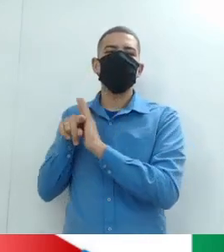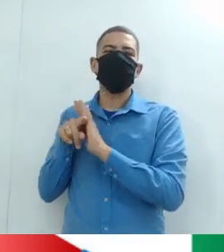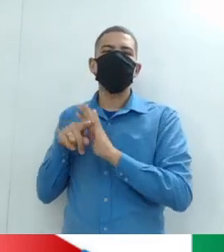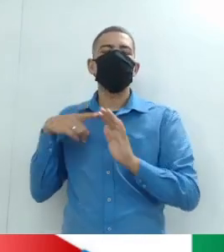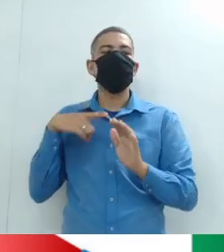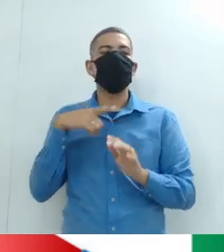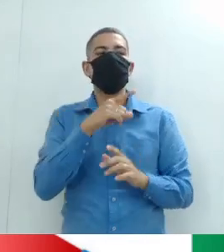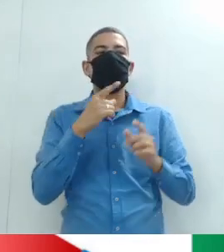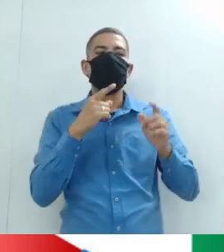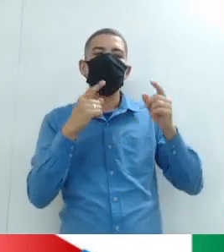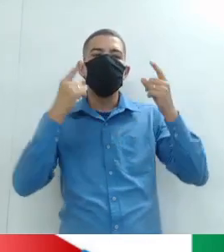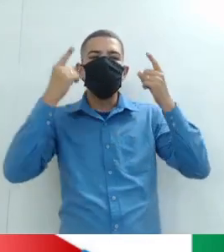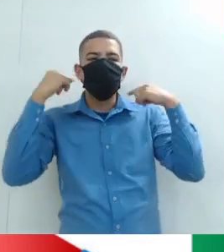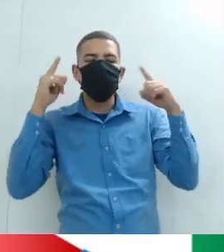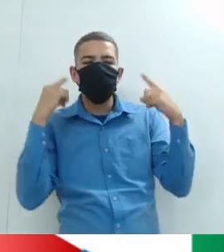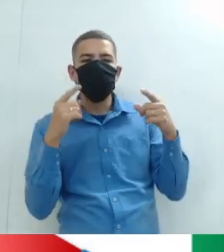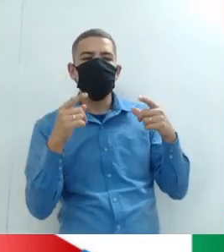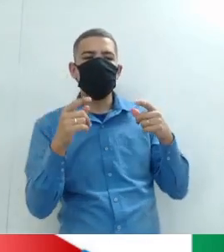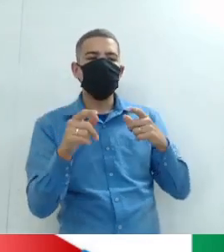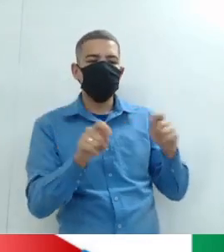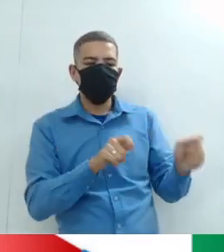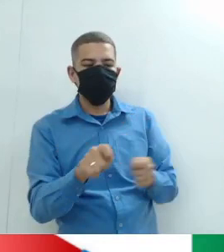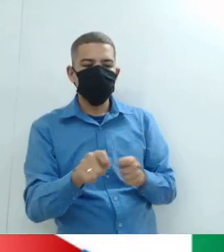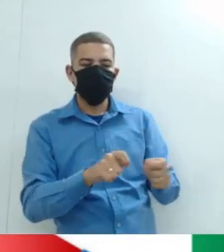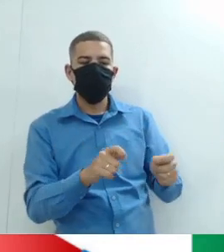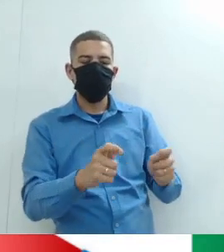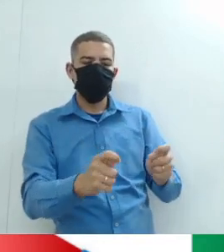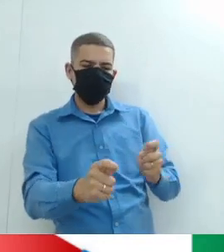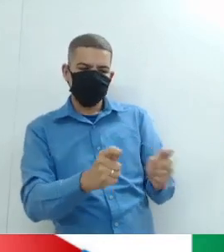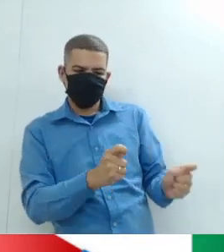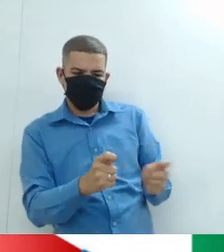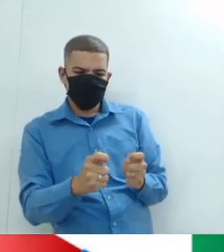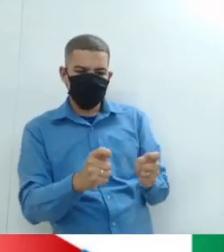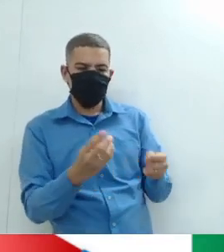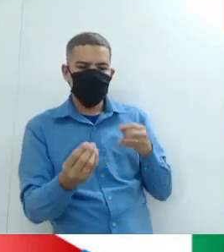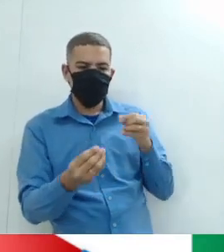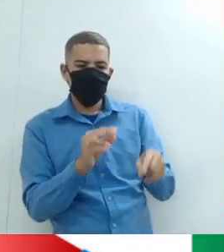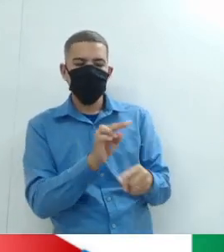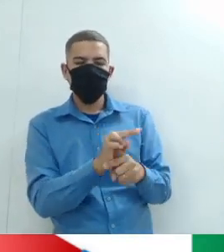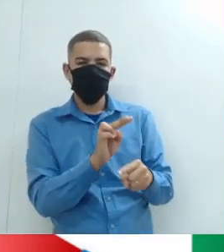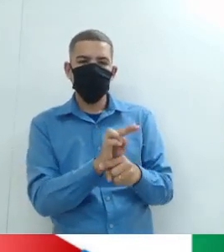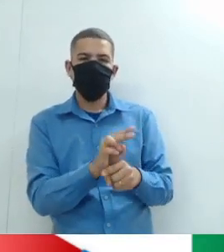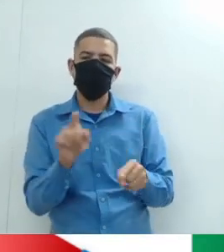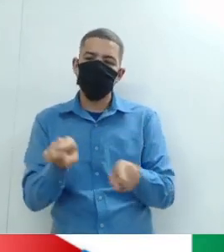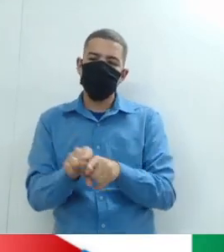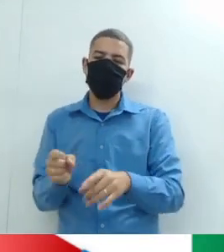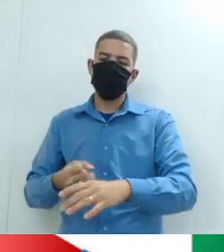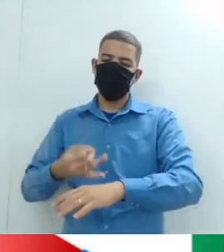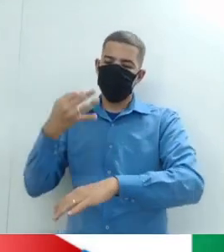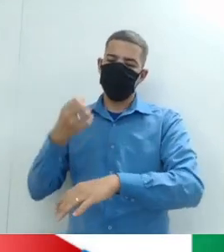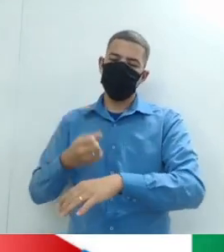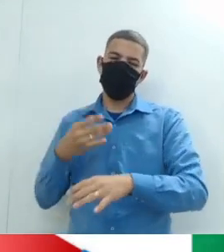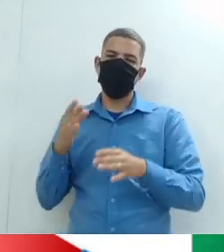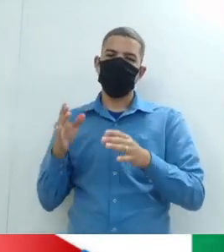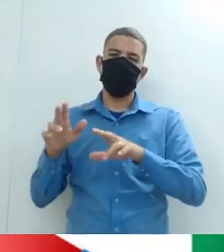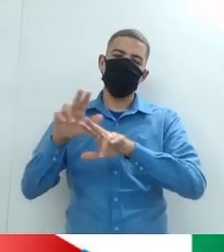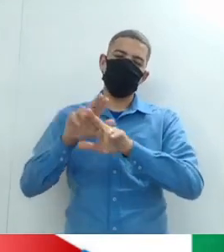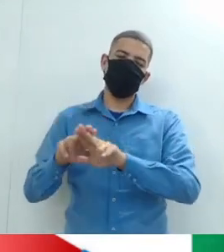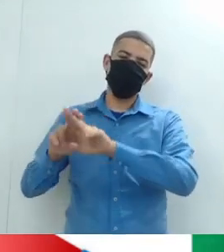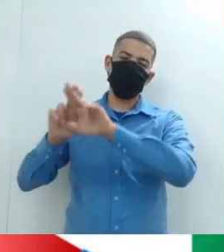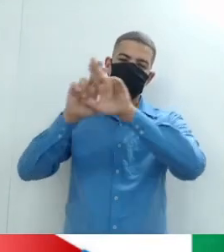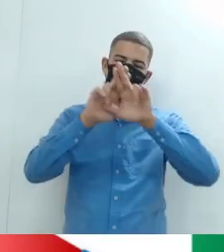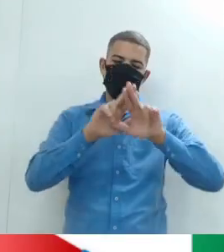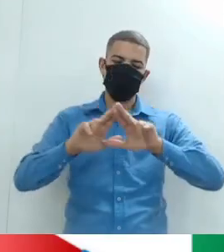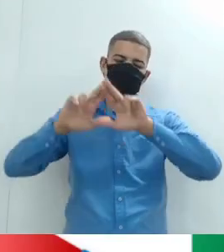domesticar o carneiro e cultivar cereais, a passo que decidiu o controle dos ciclos, tá? Ele começou a entender o ciclo e começou a